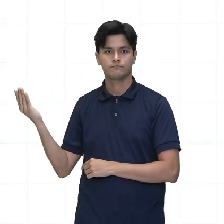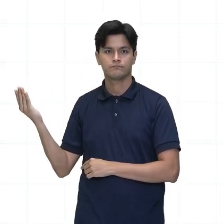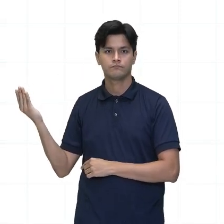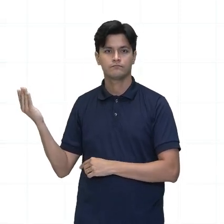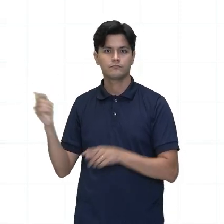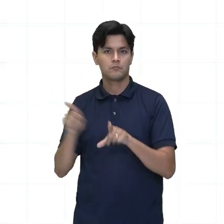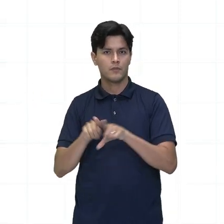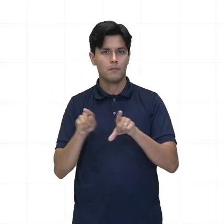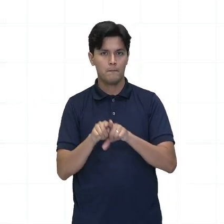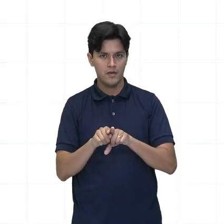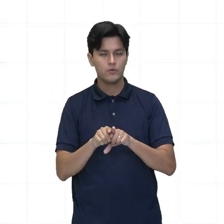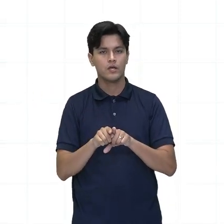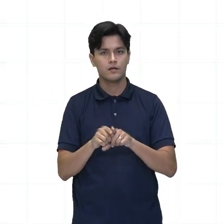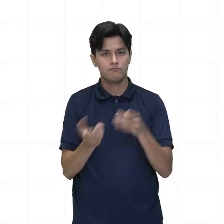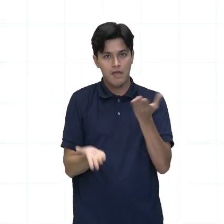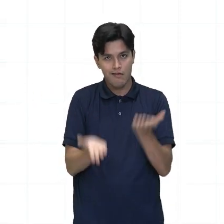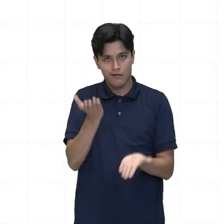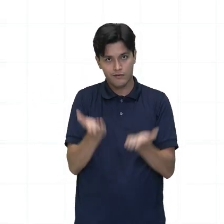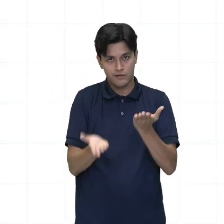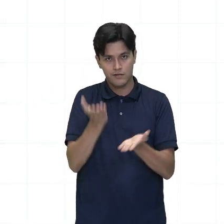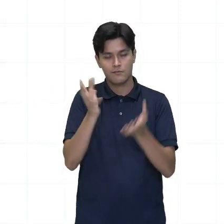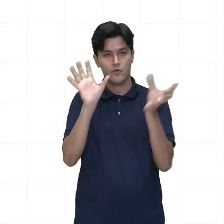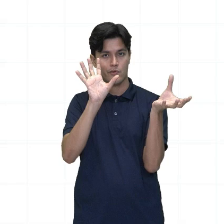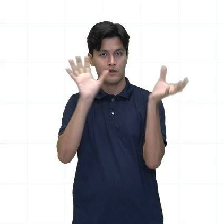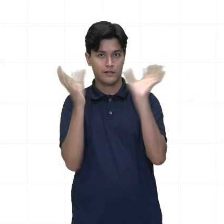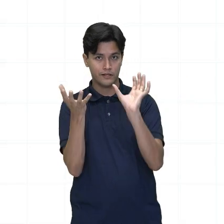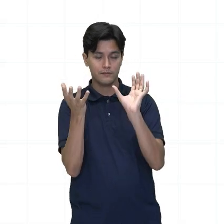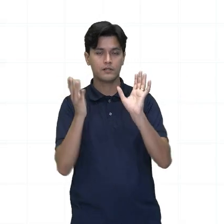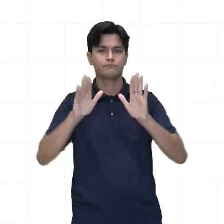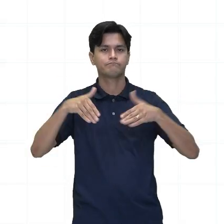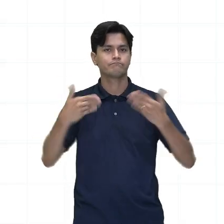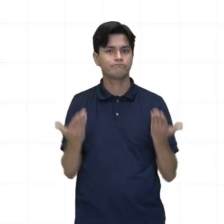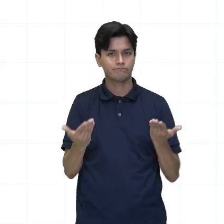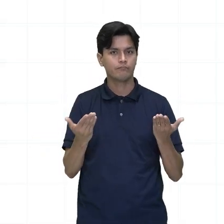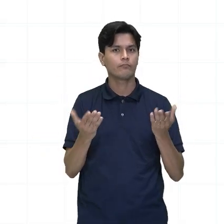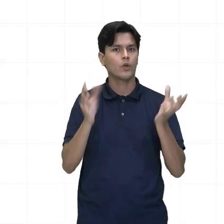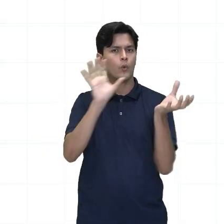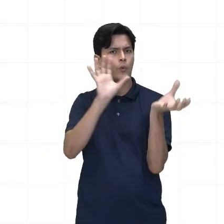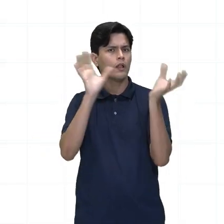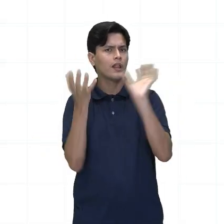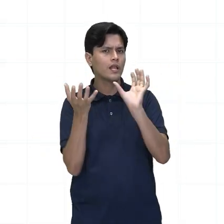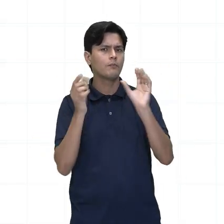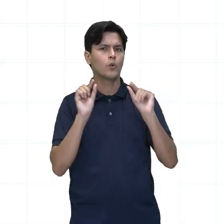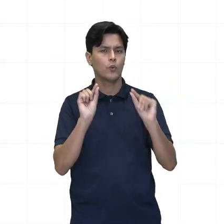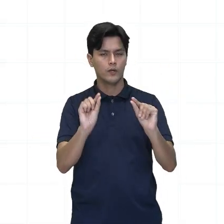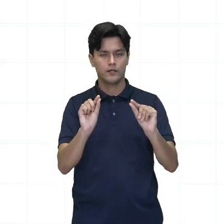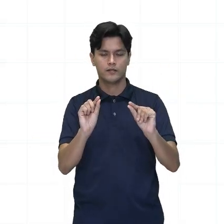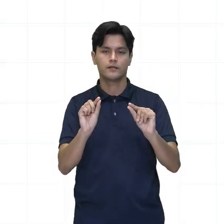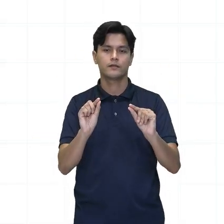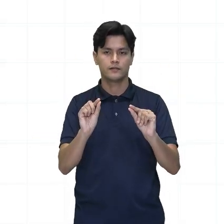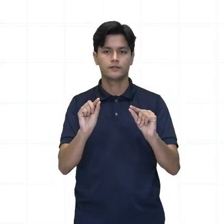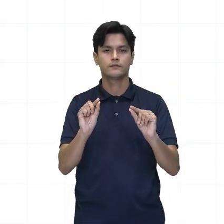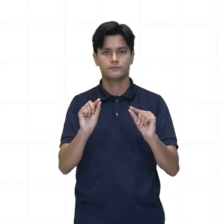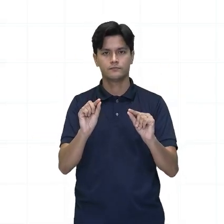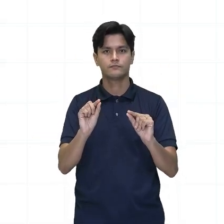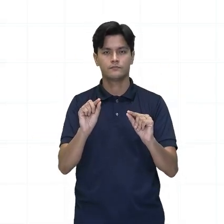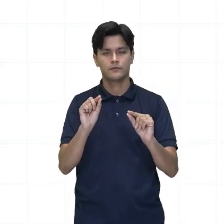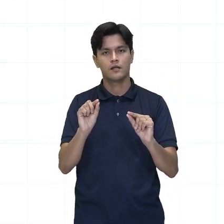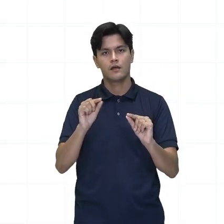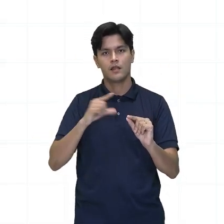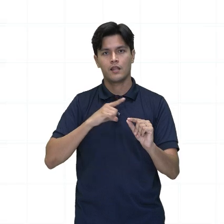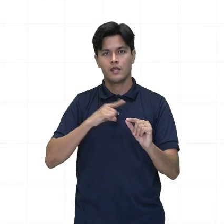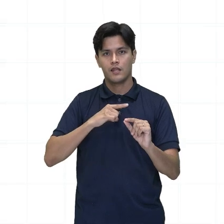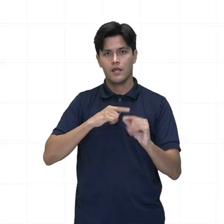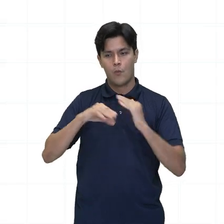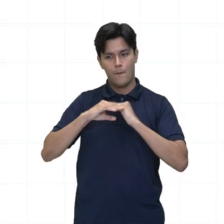do clima. Então, a gente fala aí de estabilização do clima, gente, o clima é algo que vai permanecer durante muito tempo em